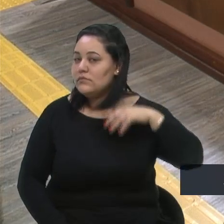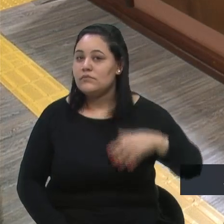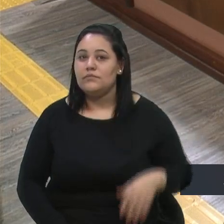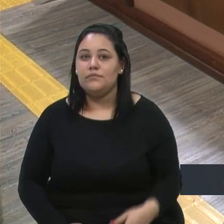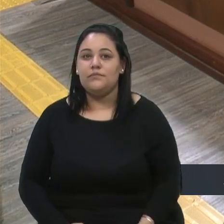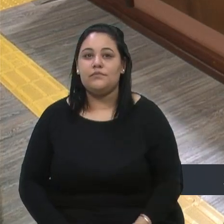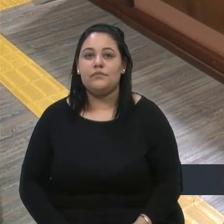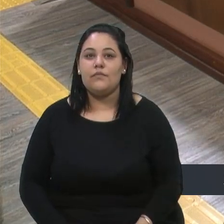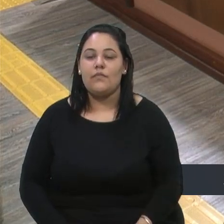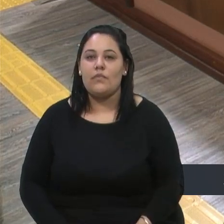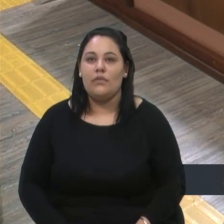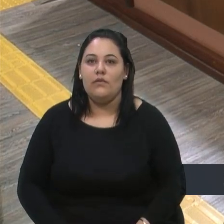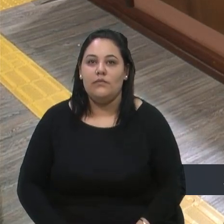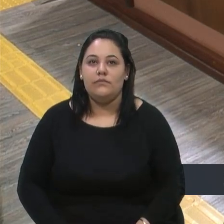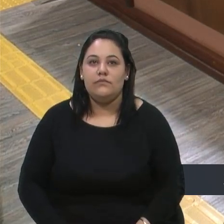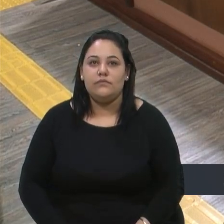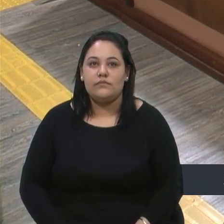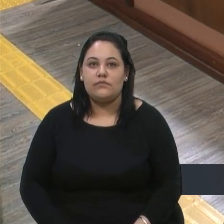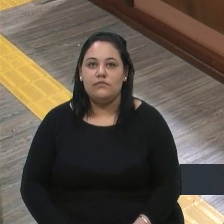Só um pouquinho.